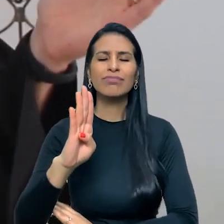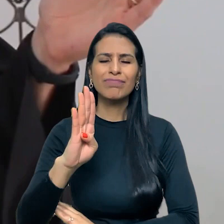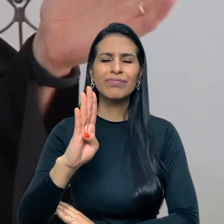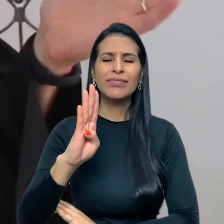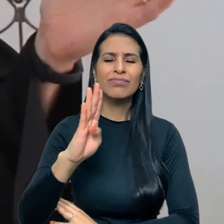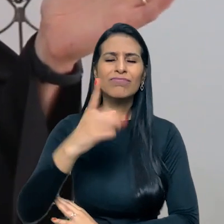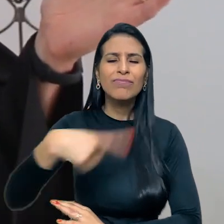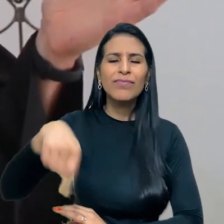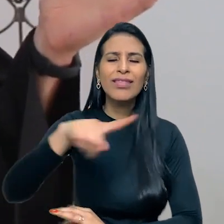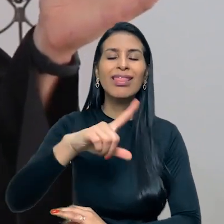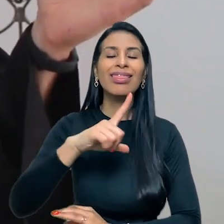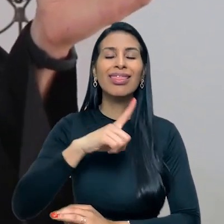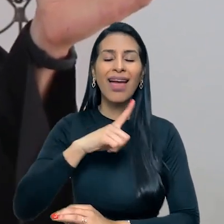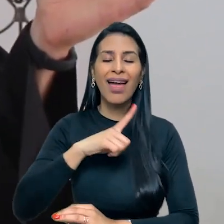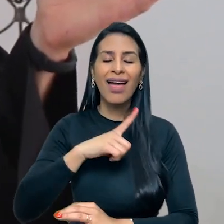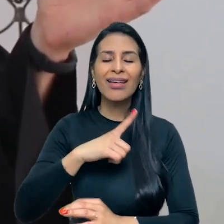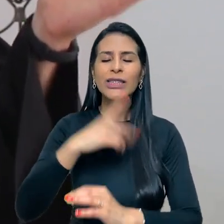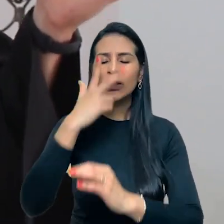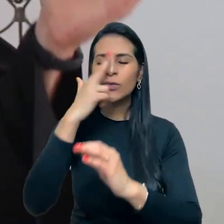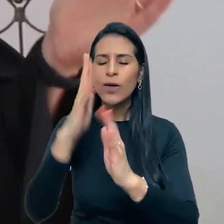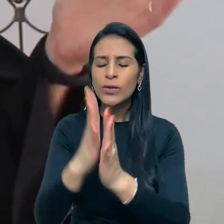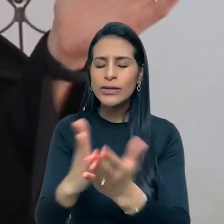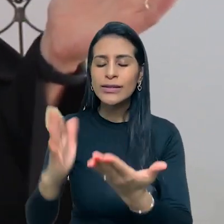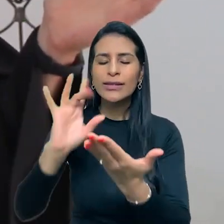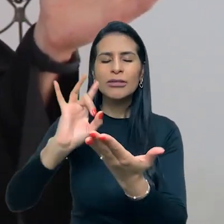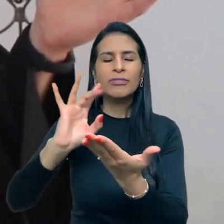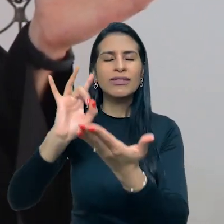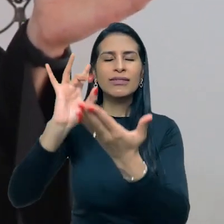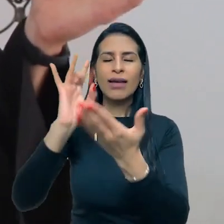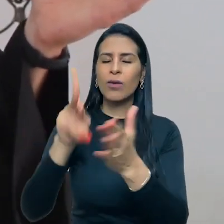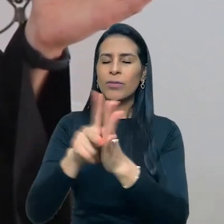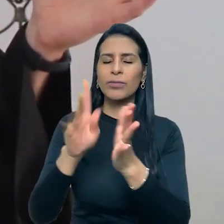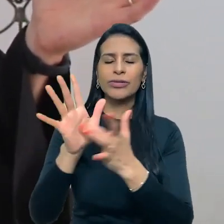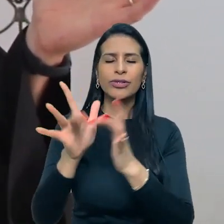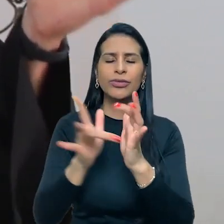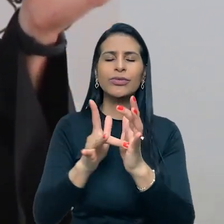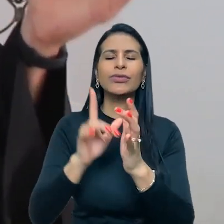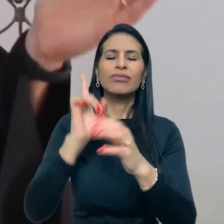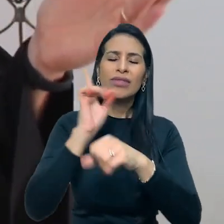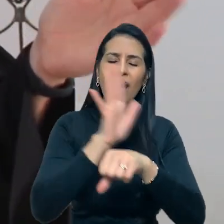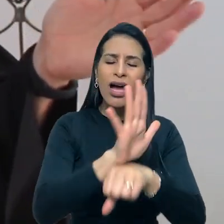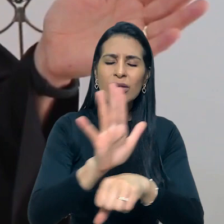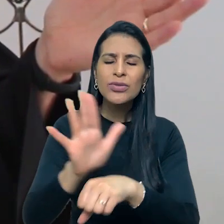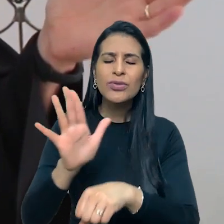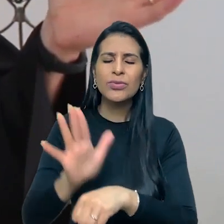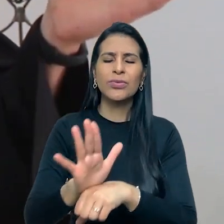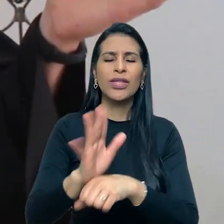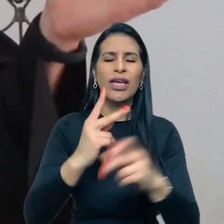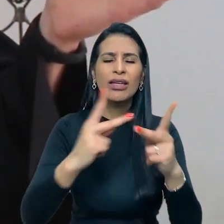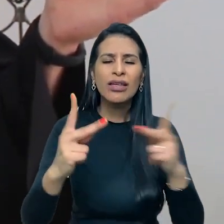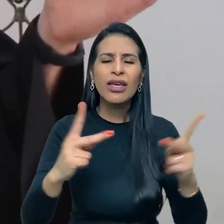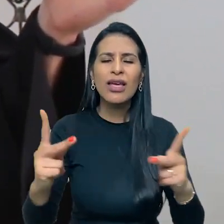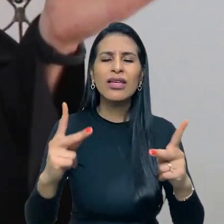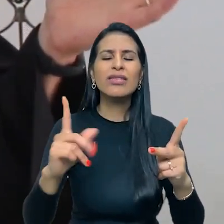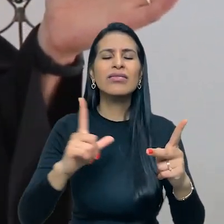o Evangelho de Jesus. Ajuda as comunidades a ter